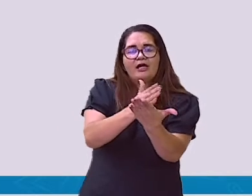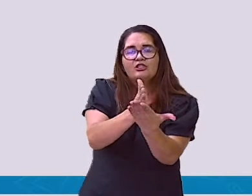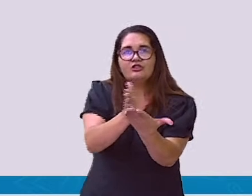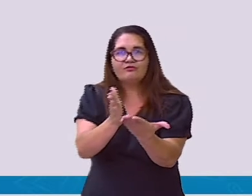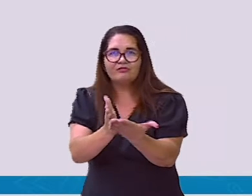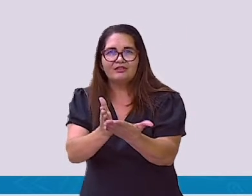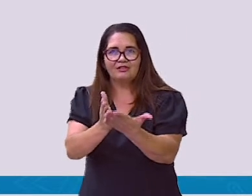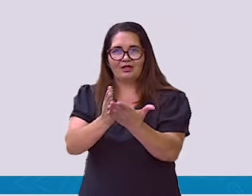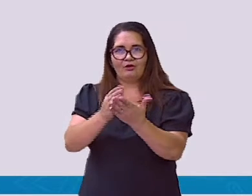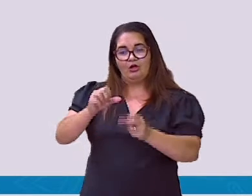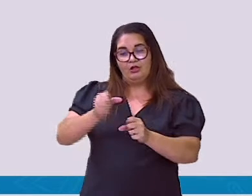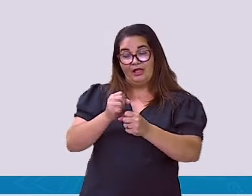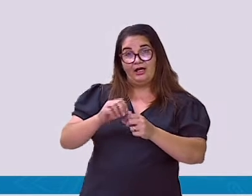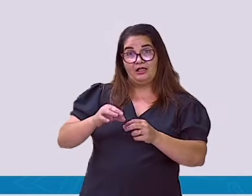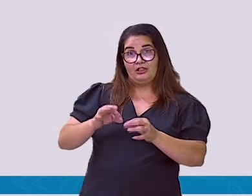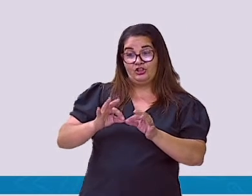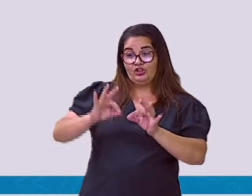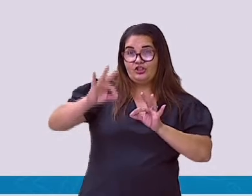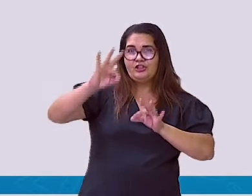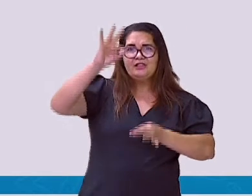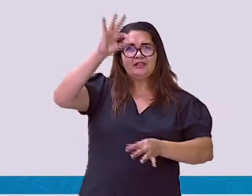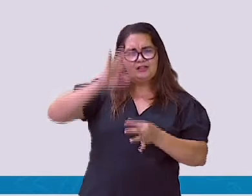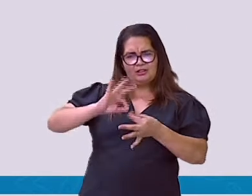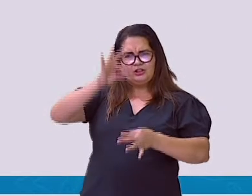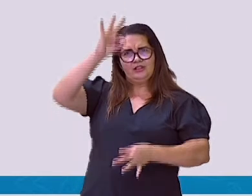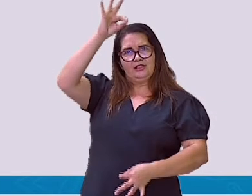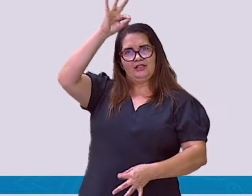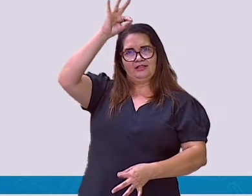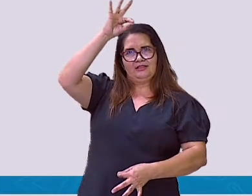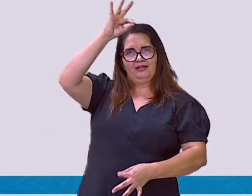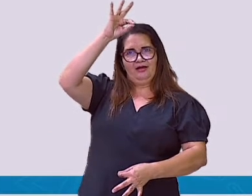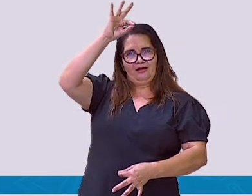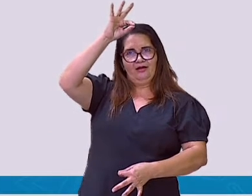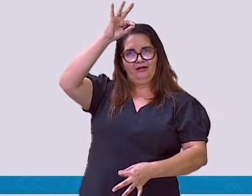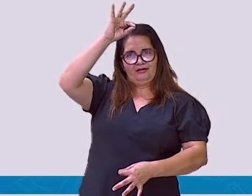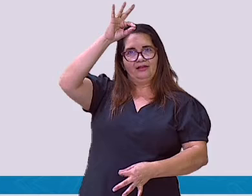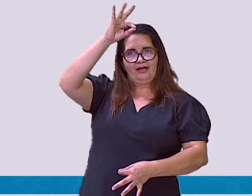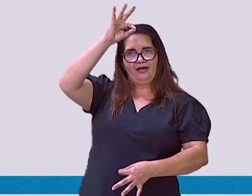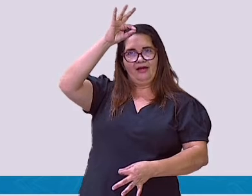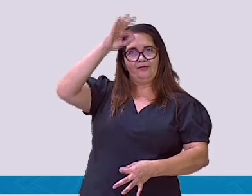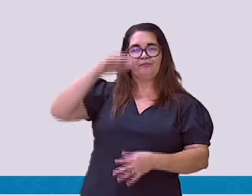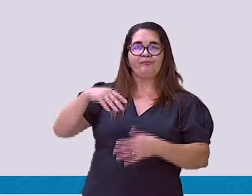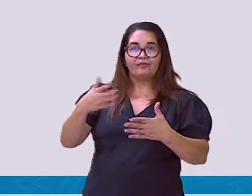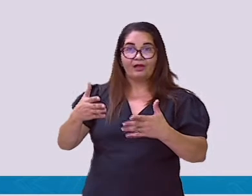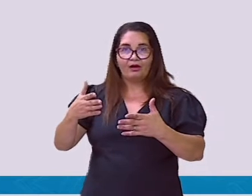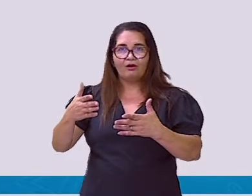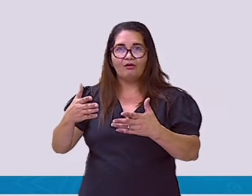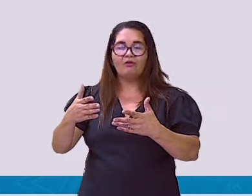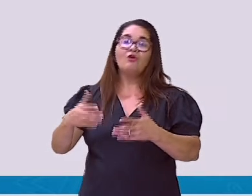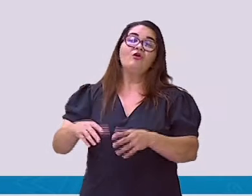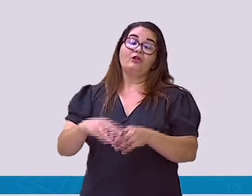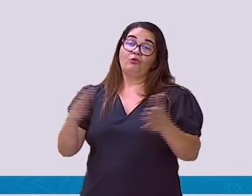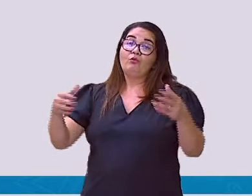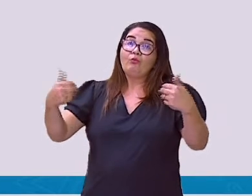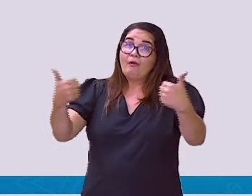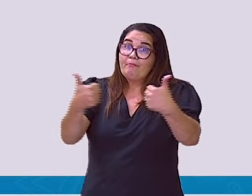Recordaram? Olhem bem, quanto mais próximo do Equador, mais